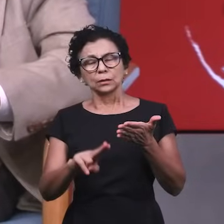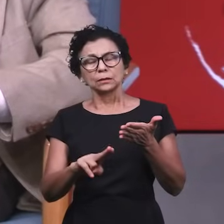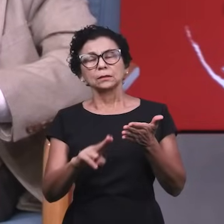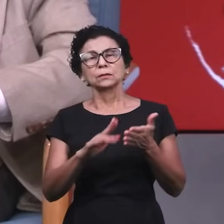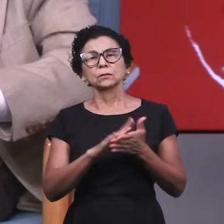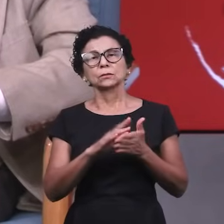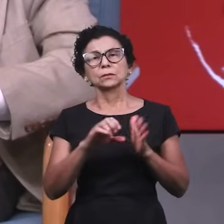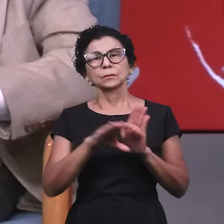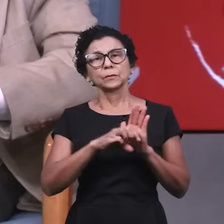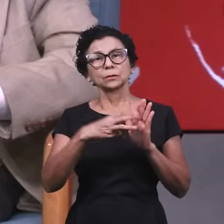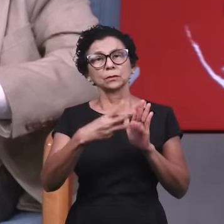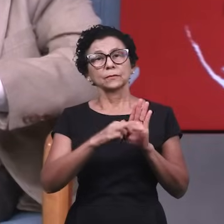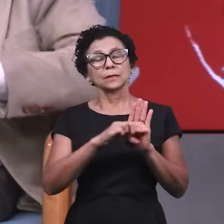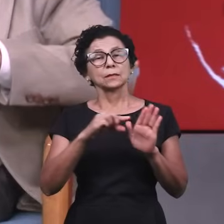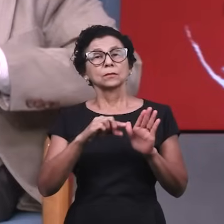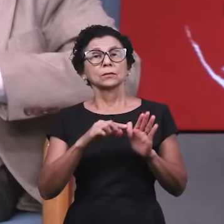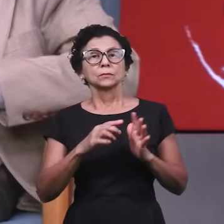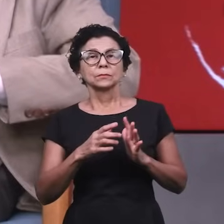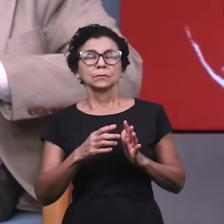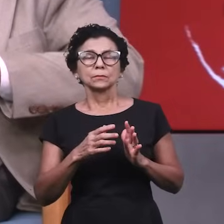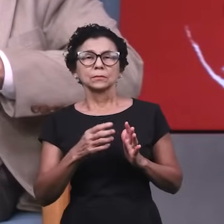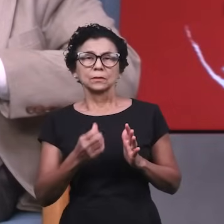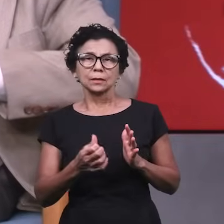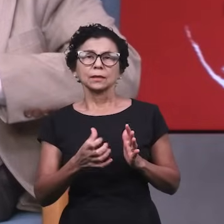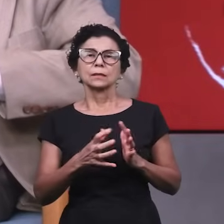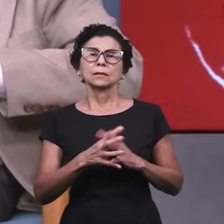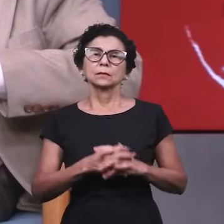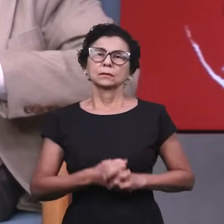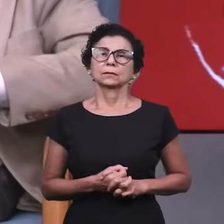ministério é um ministério,